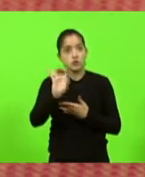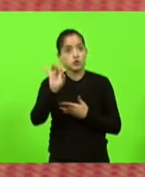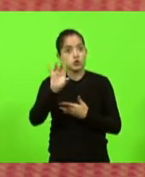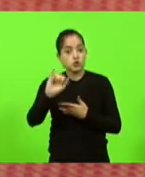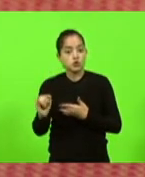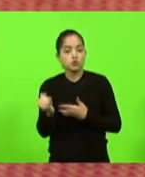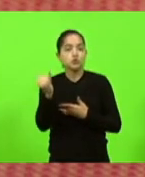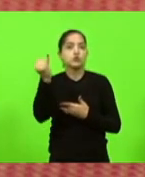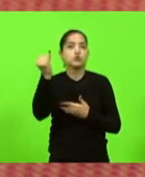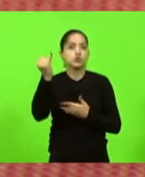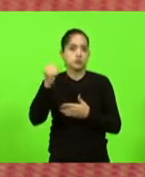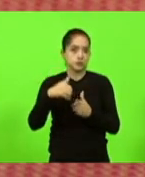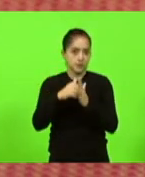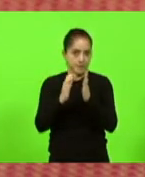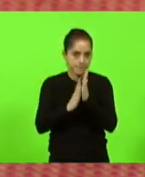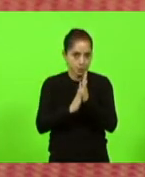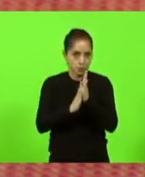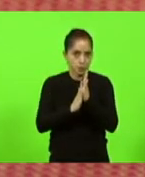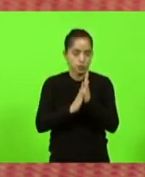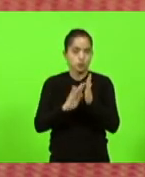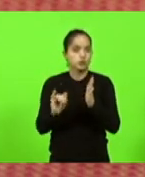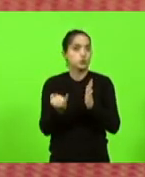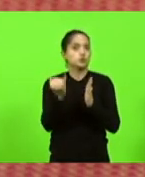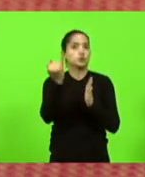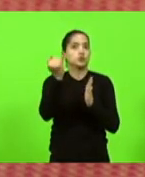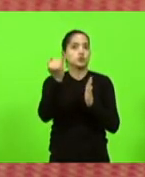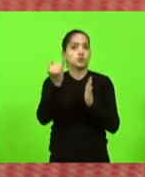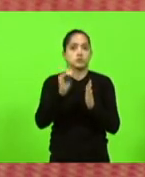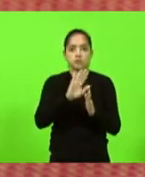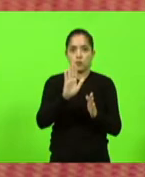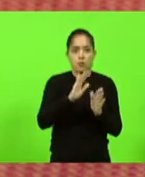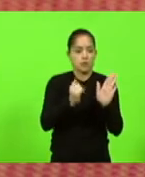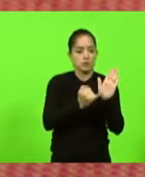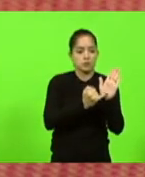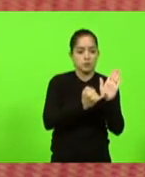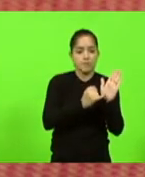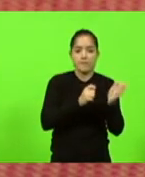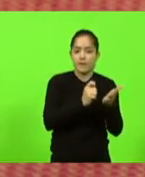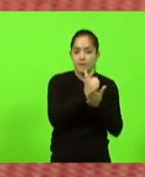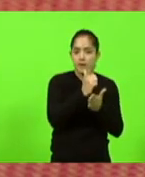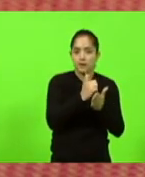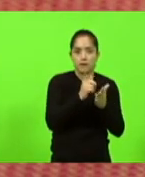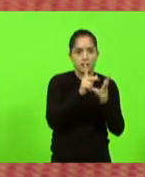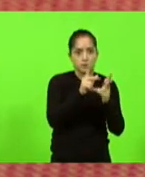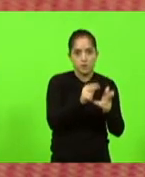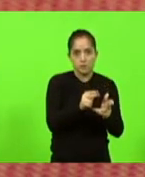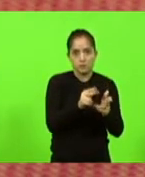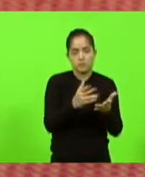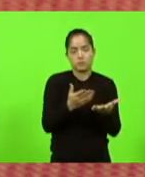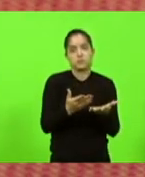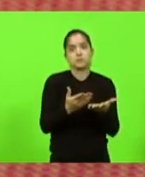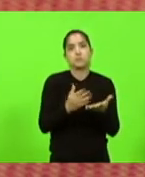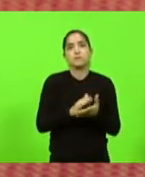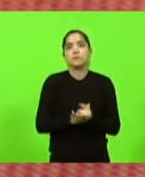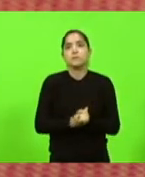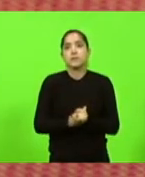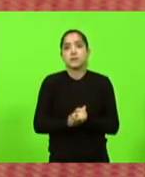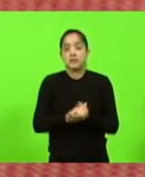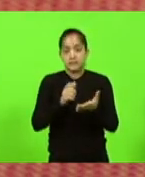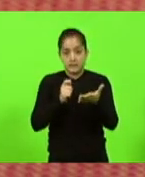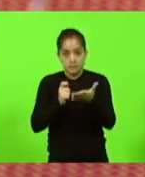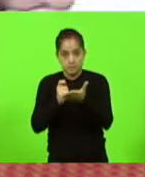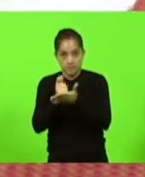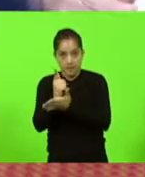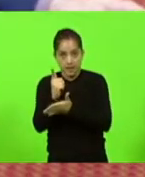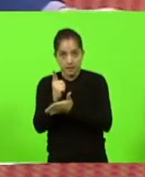multa. Juros, não é do imposto, ele vai pagar igual. É os juros da multa. Se ele quitar, por